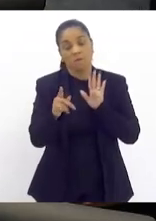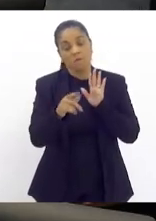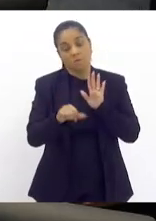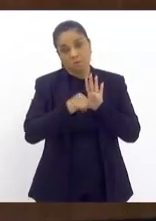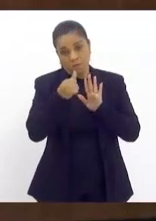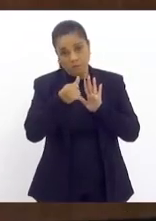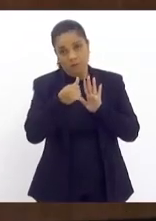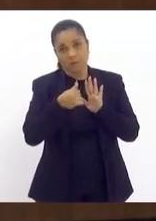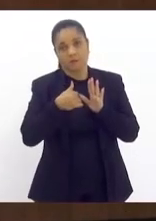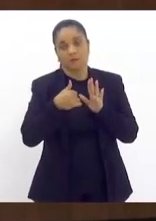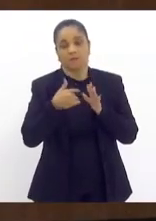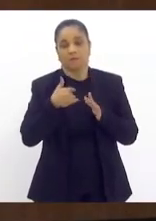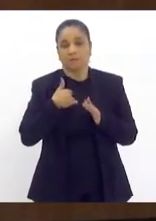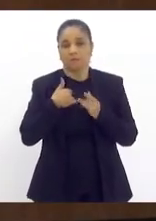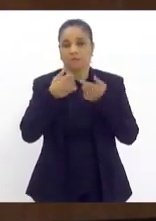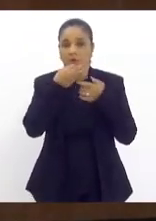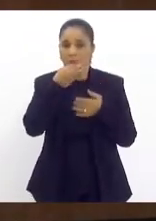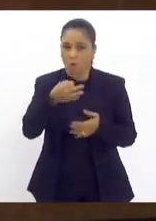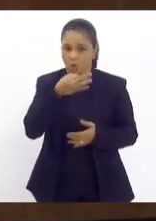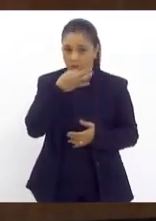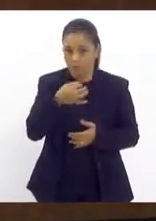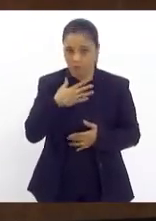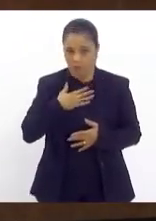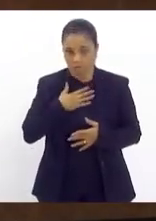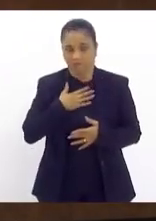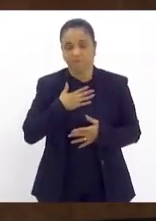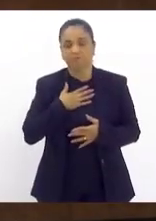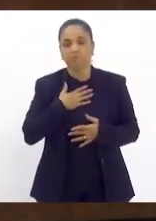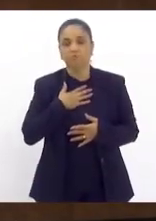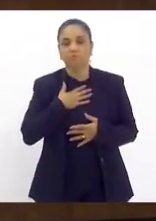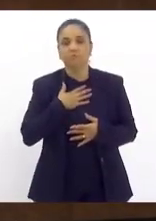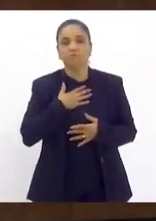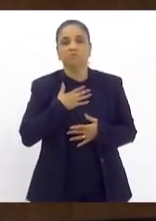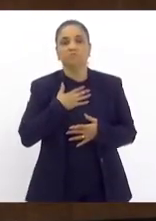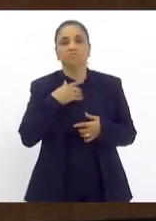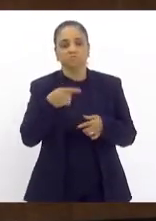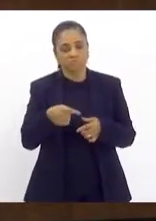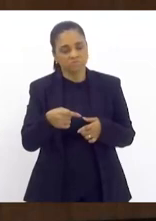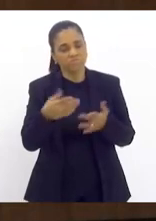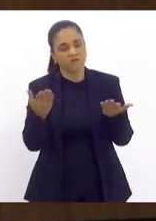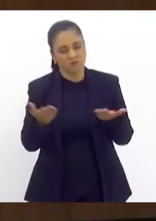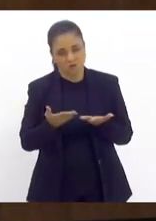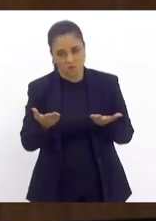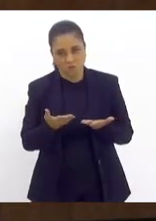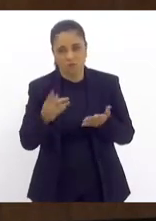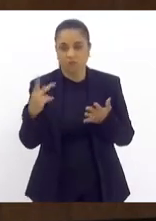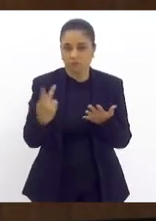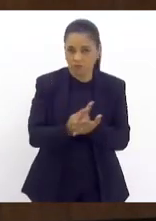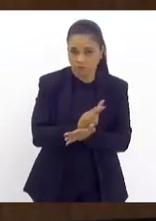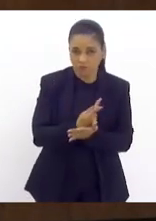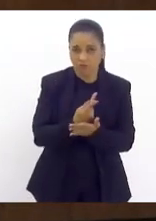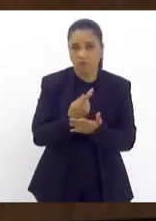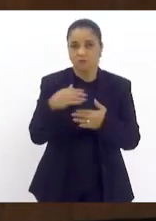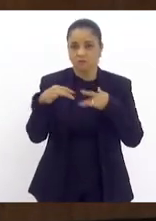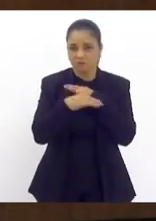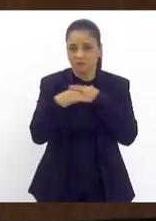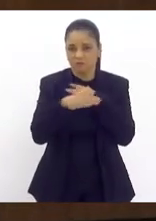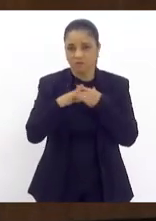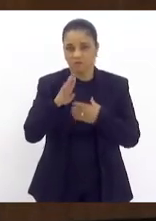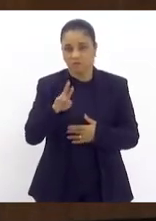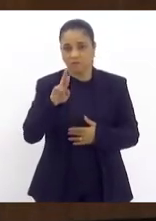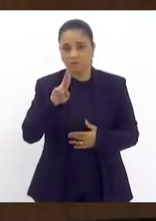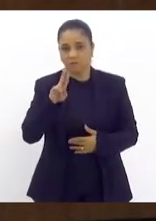que é importante nós deixarmos aqui o nosso pesar sobre o episódio que aconteceu na cidade de